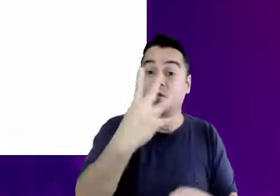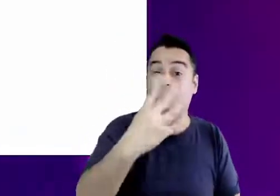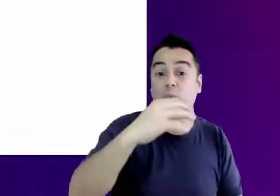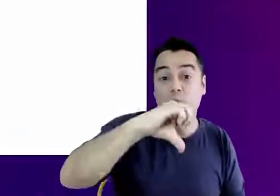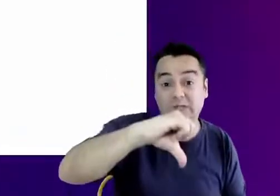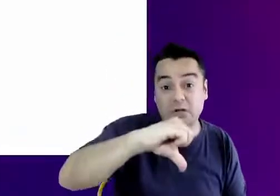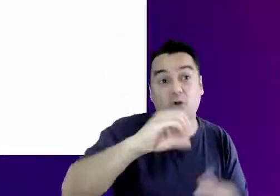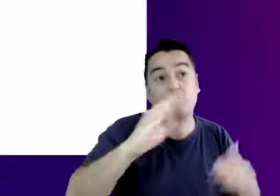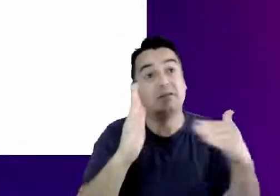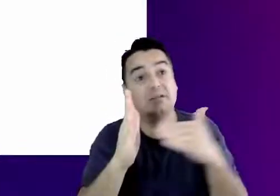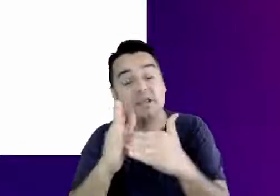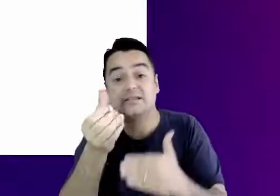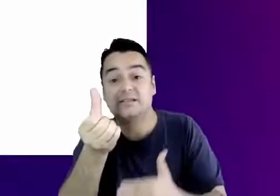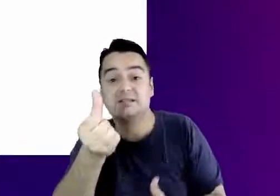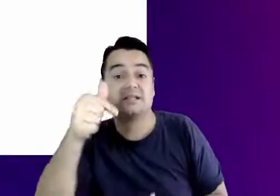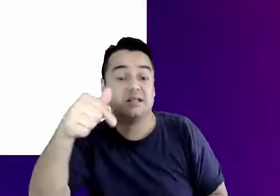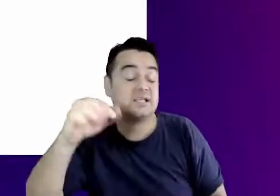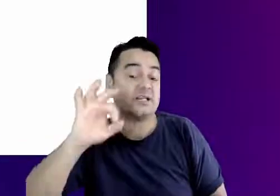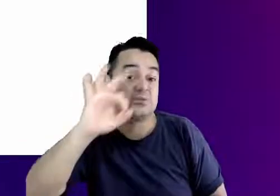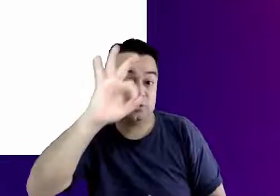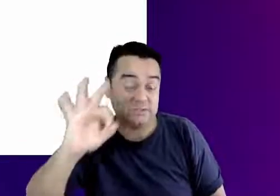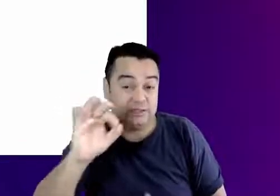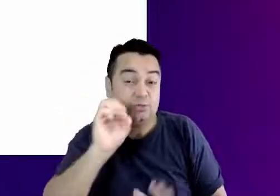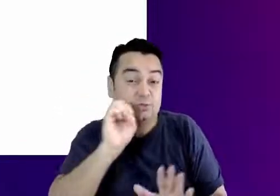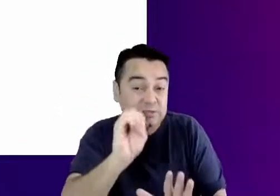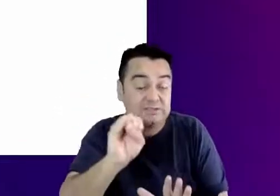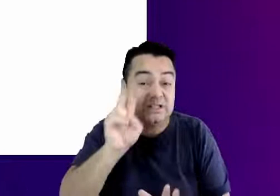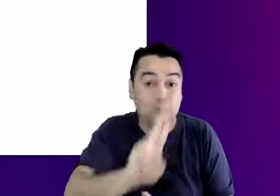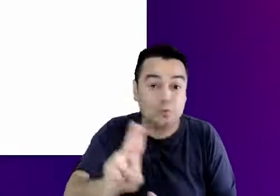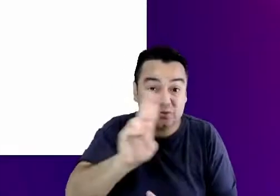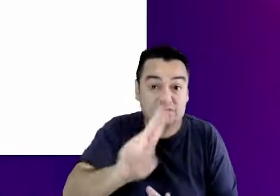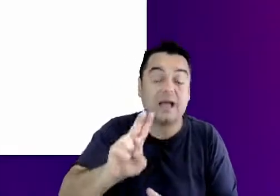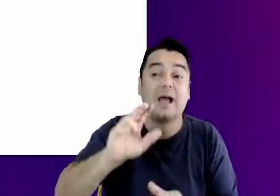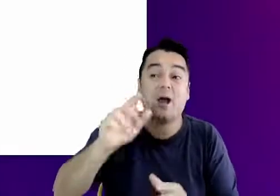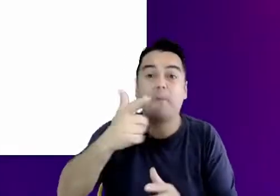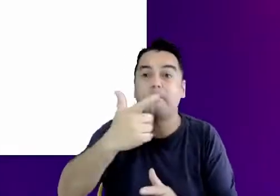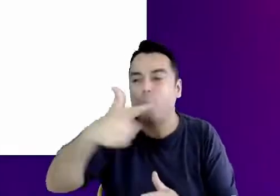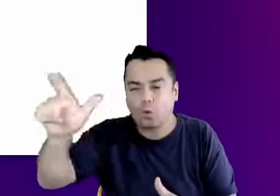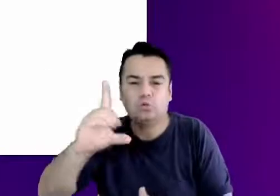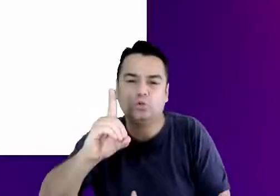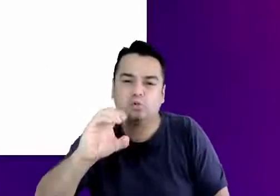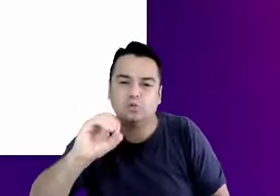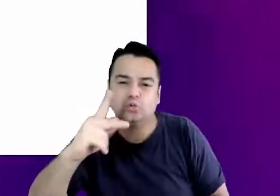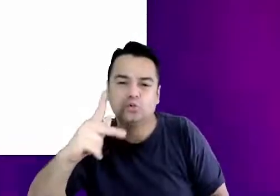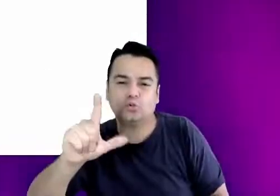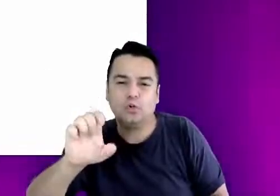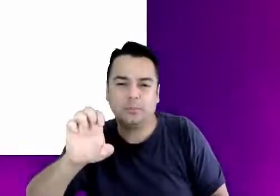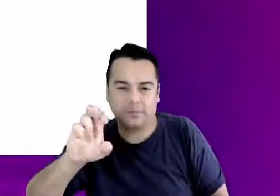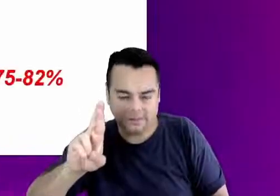67%. Se utilizar ainda mais o Doppler de artéria uterina, ela vai de 69% para entre 79%